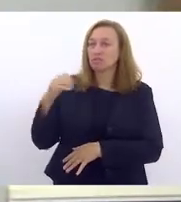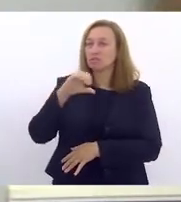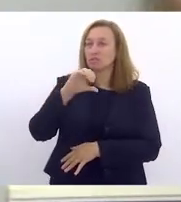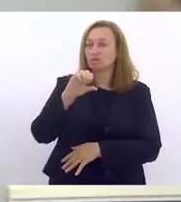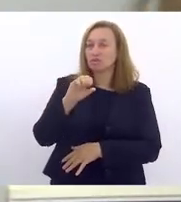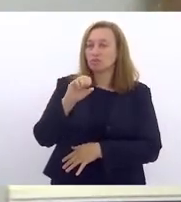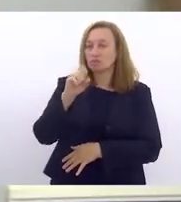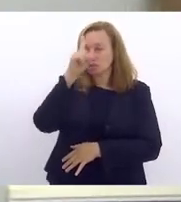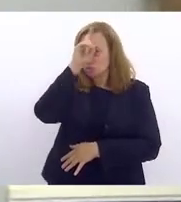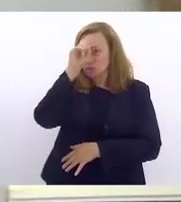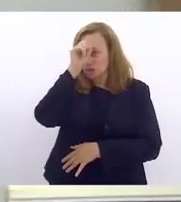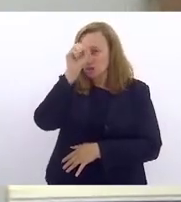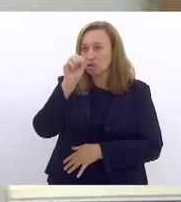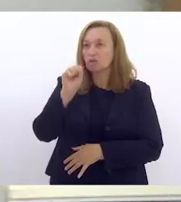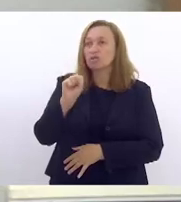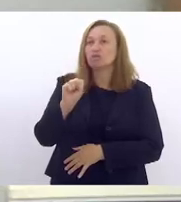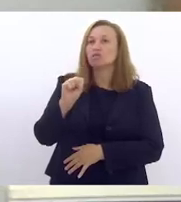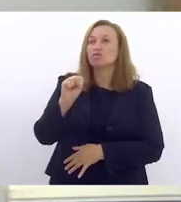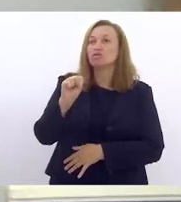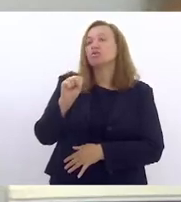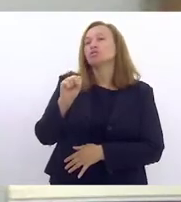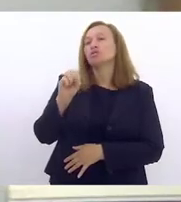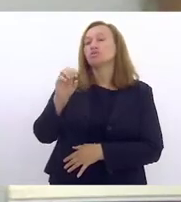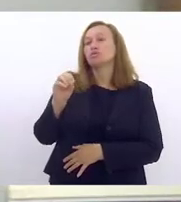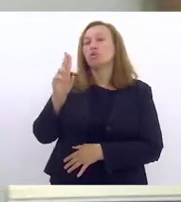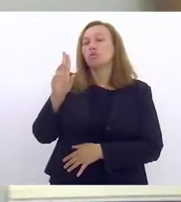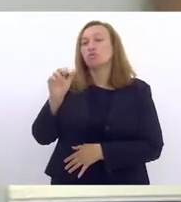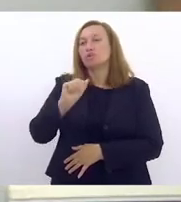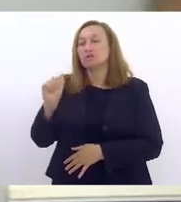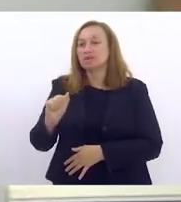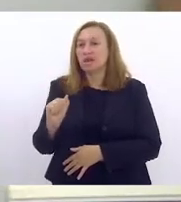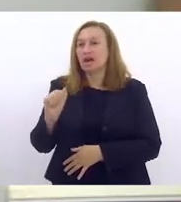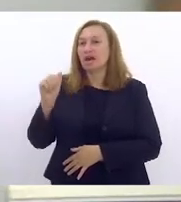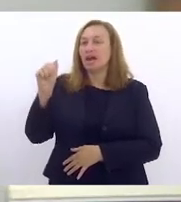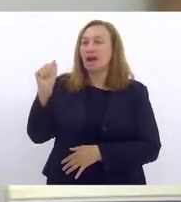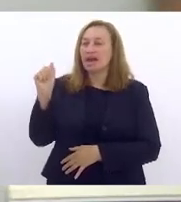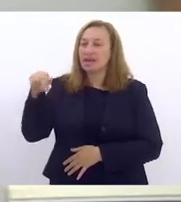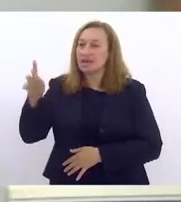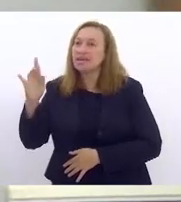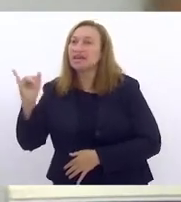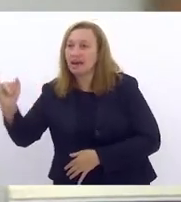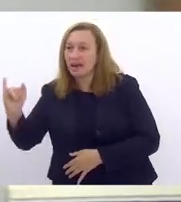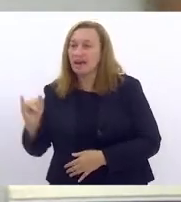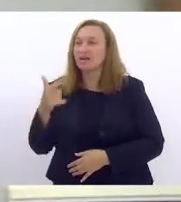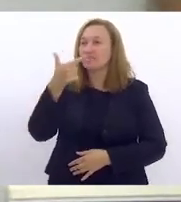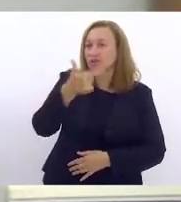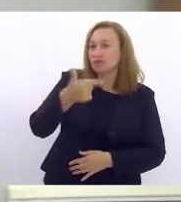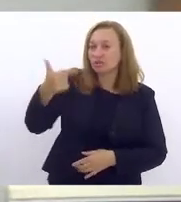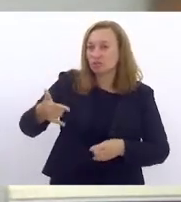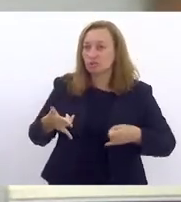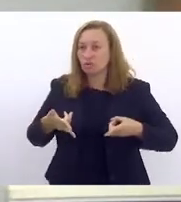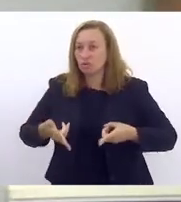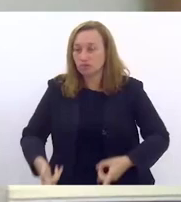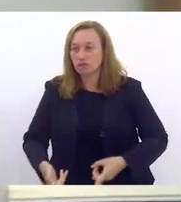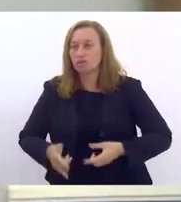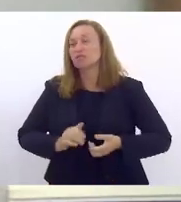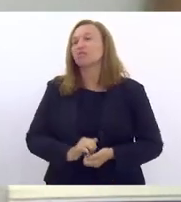tem 117 leitos, 13 leitos de UTI neonatal, 22 leitos de UI,